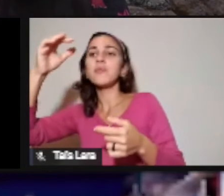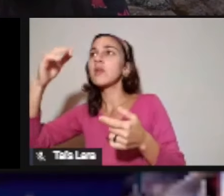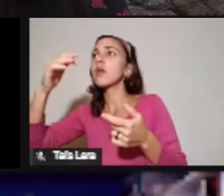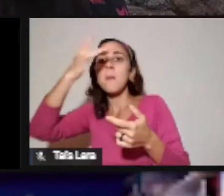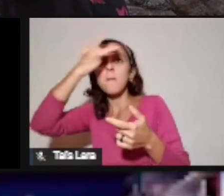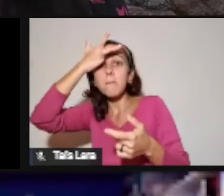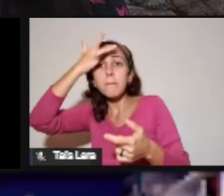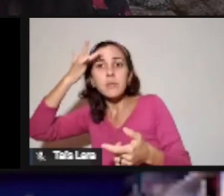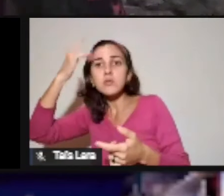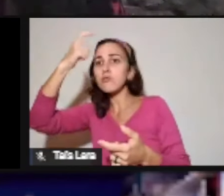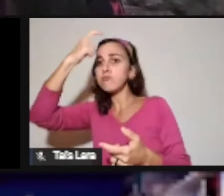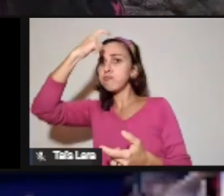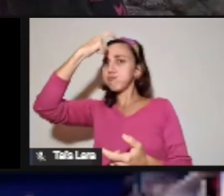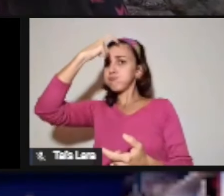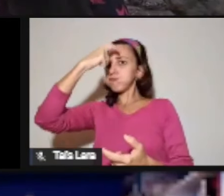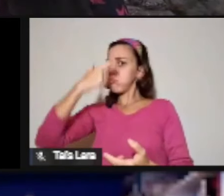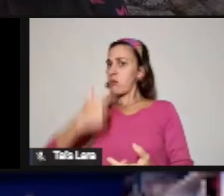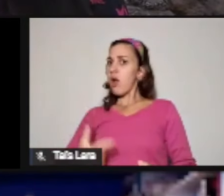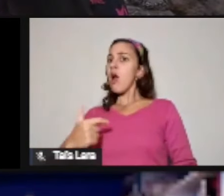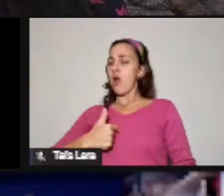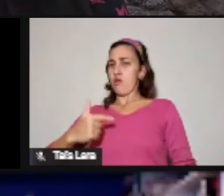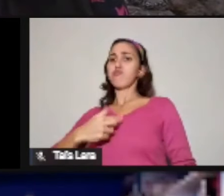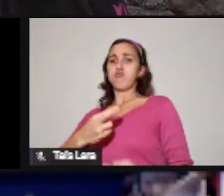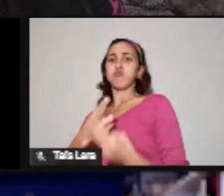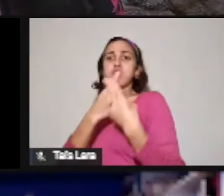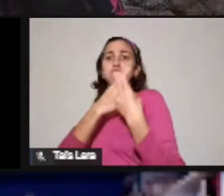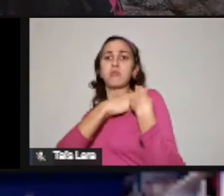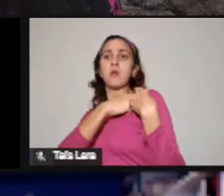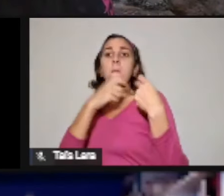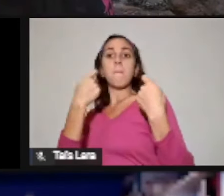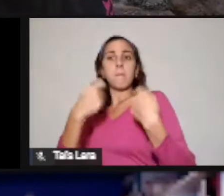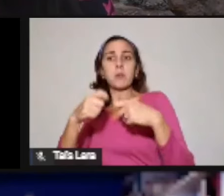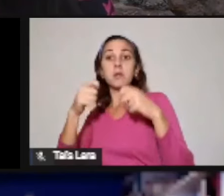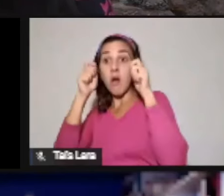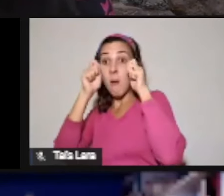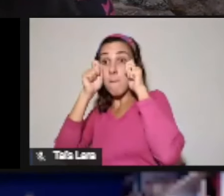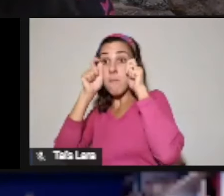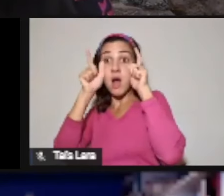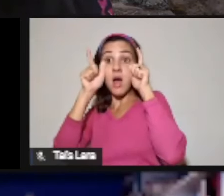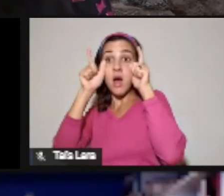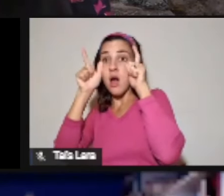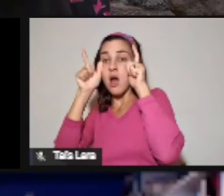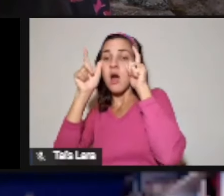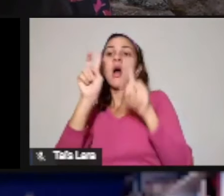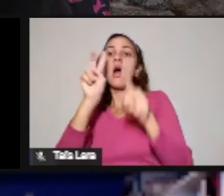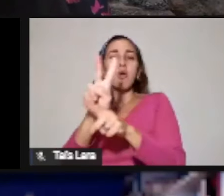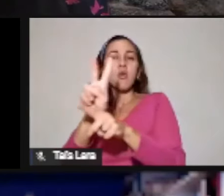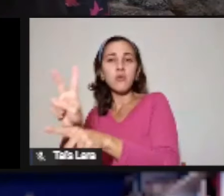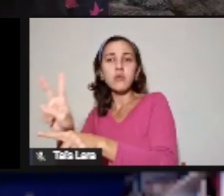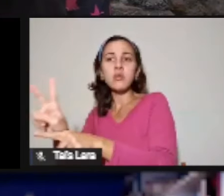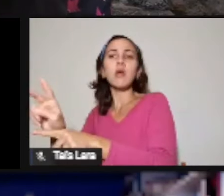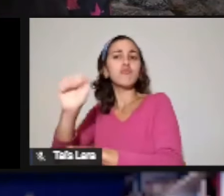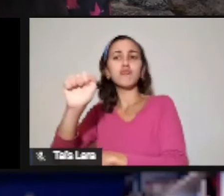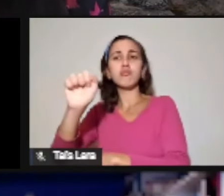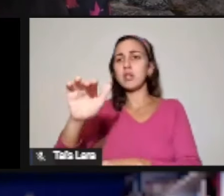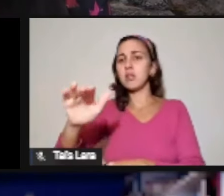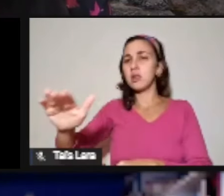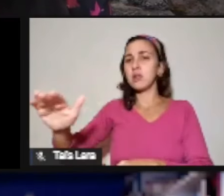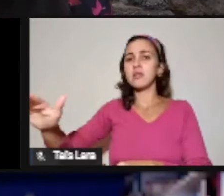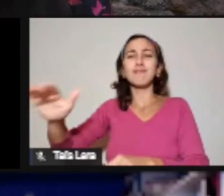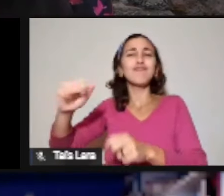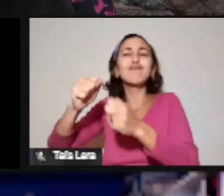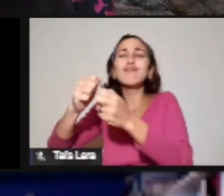pessoa dessa sociedade, eu tenho que estar atenta, porque eu, você falando agora, eu lembrei daquele outro menino, apareceu há alguns meses o caso dele, um